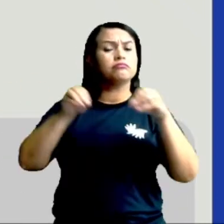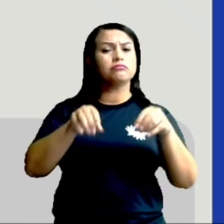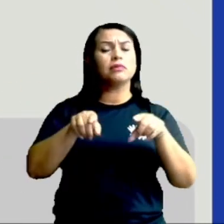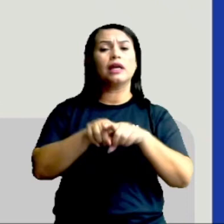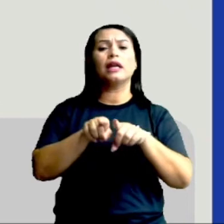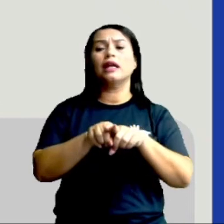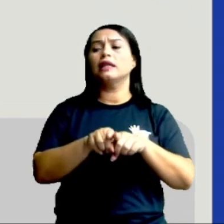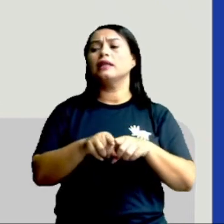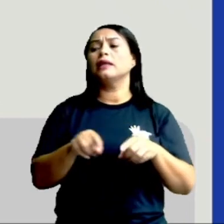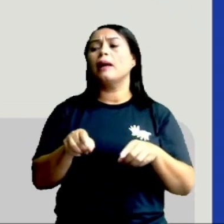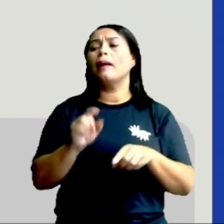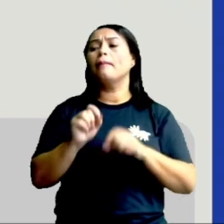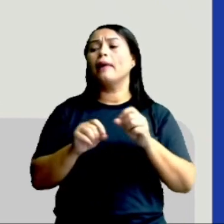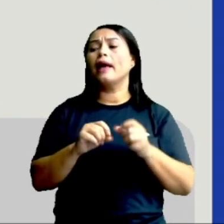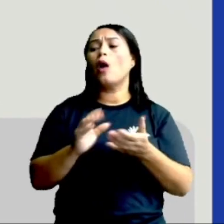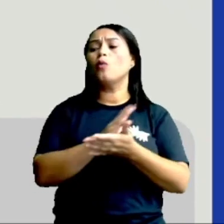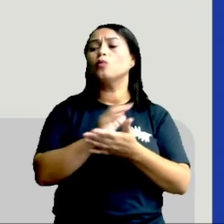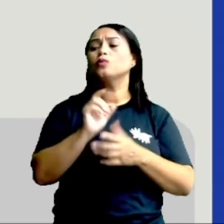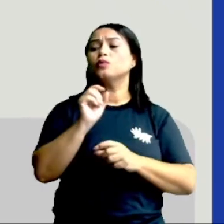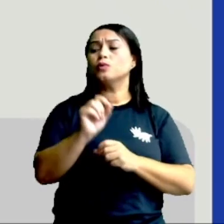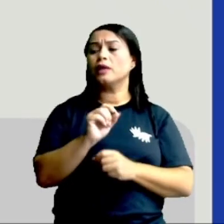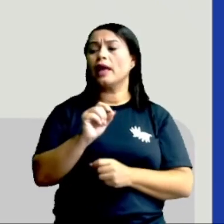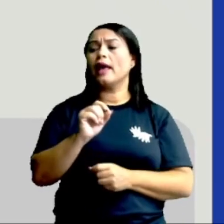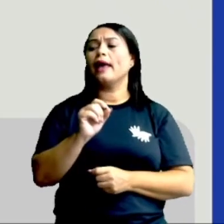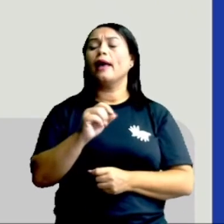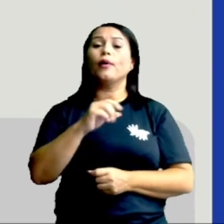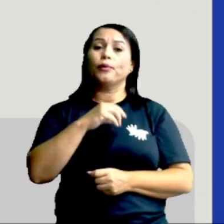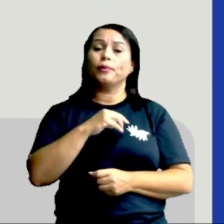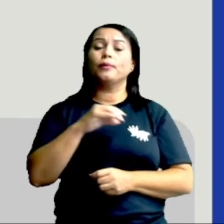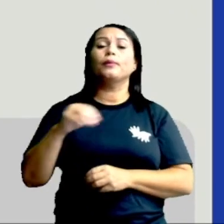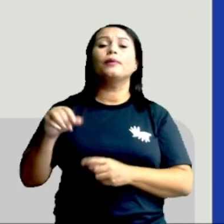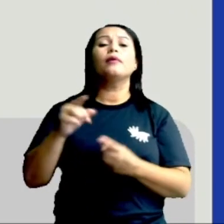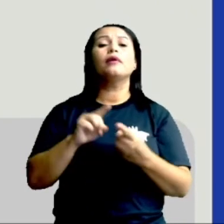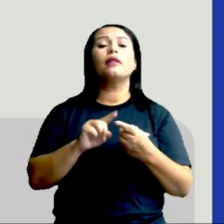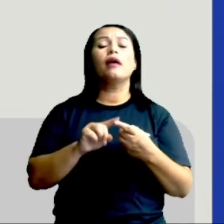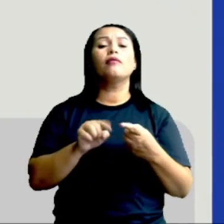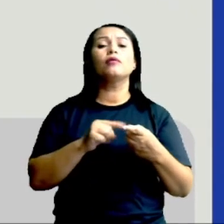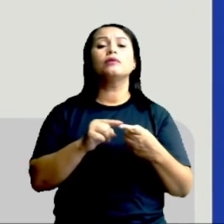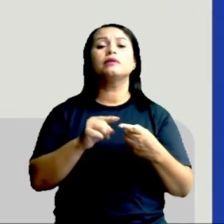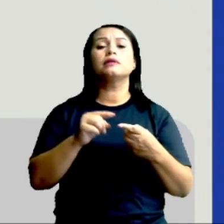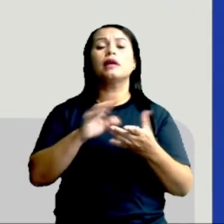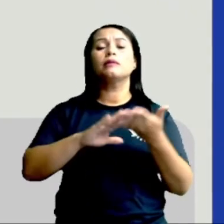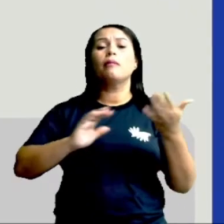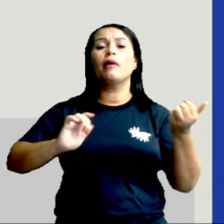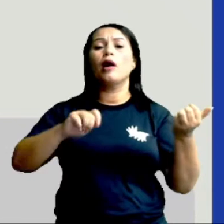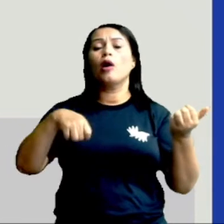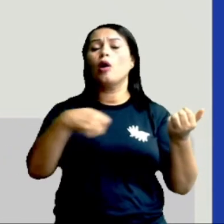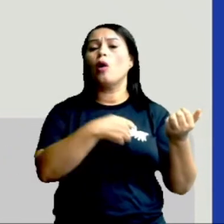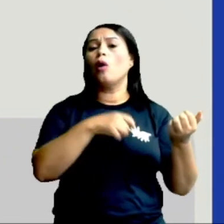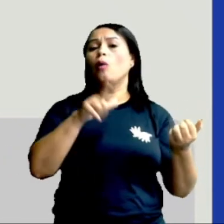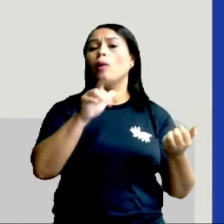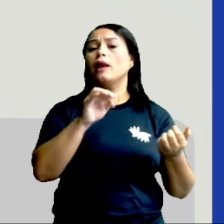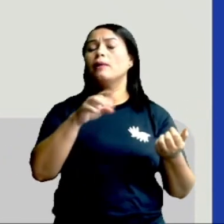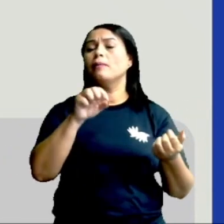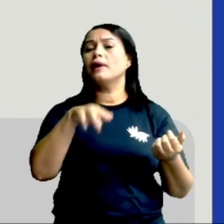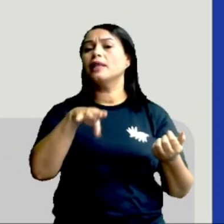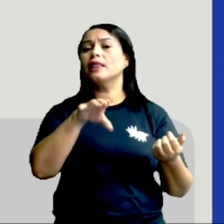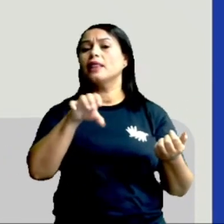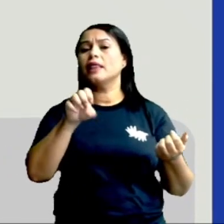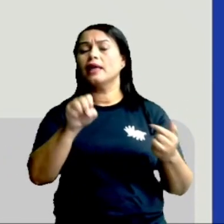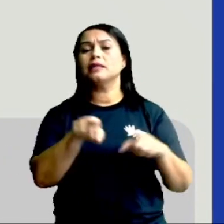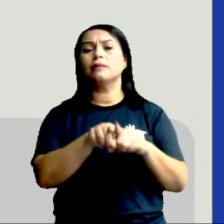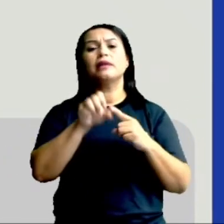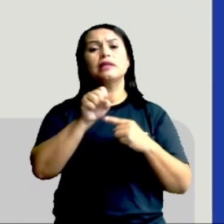italianos, espanhóis, portugueses, libaneses e sírios iniciaram seus pequenos negócios